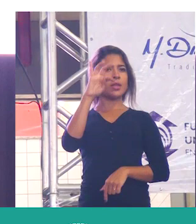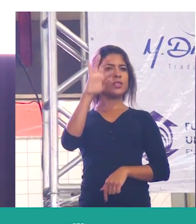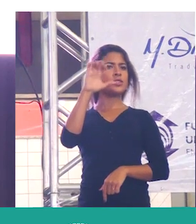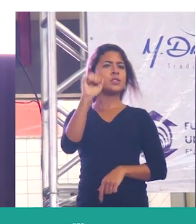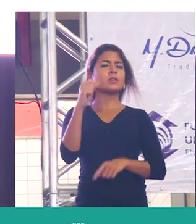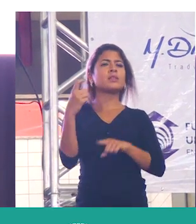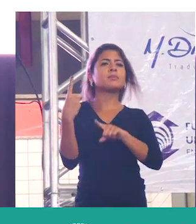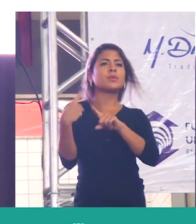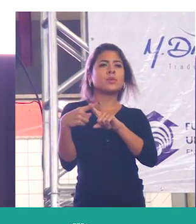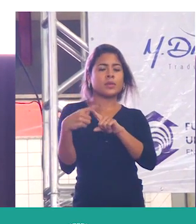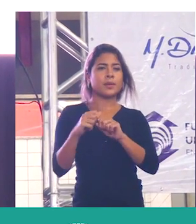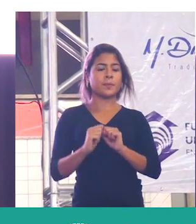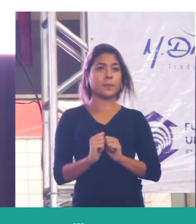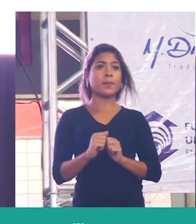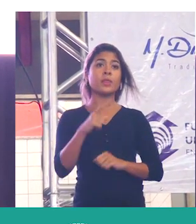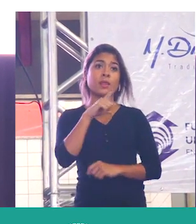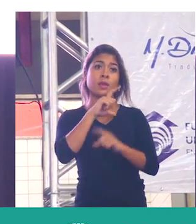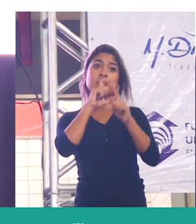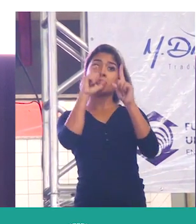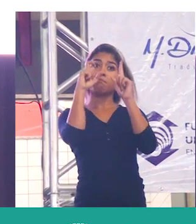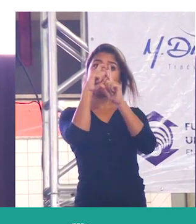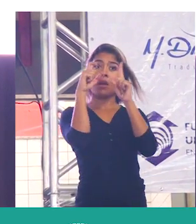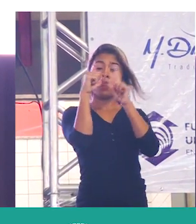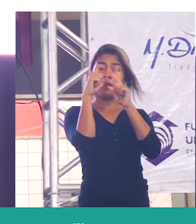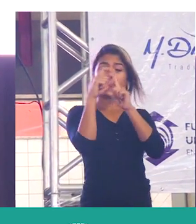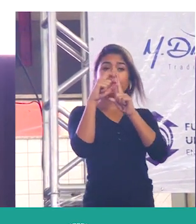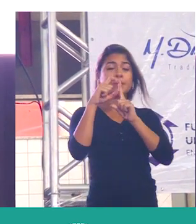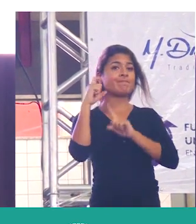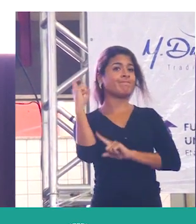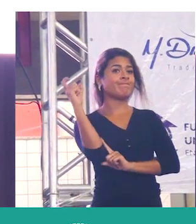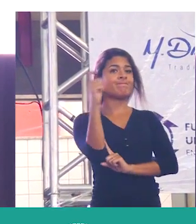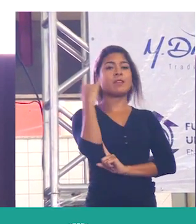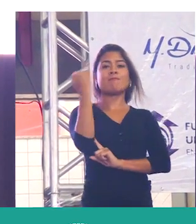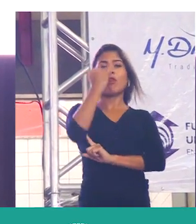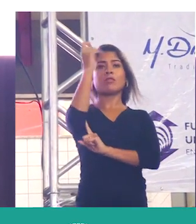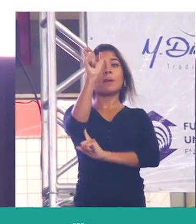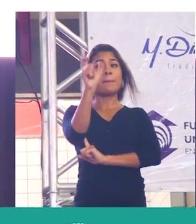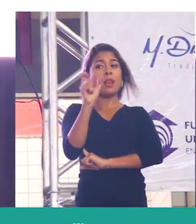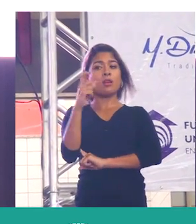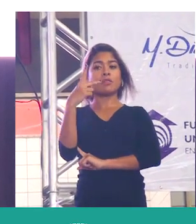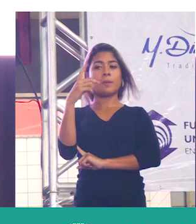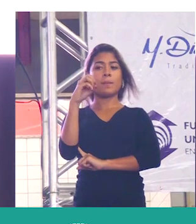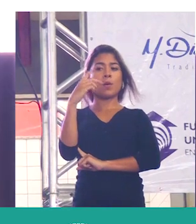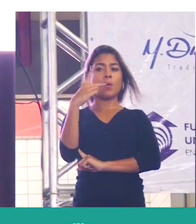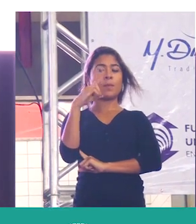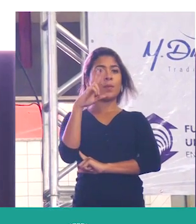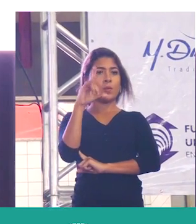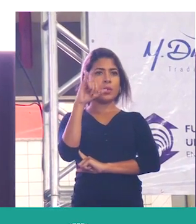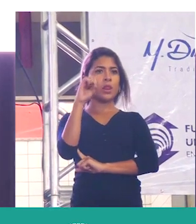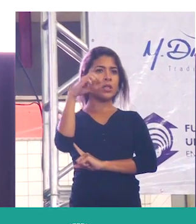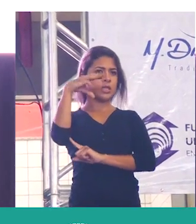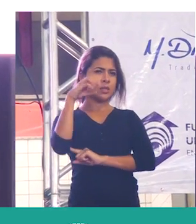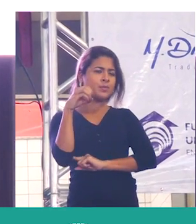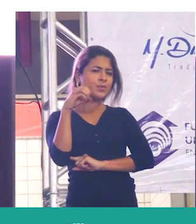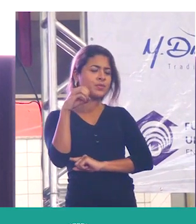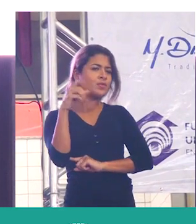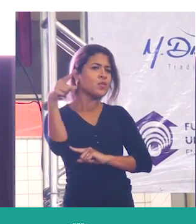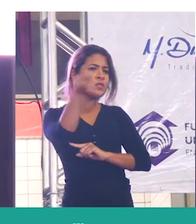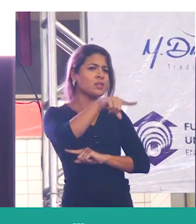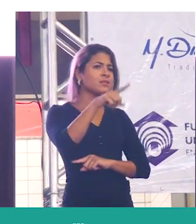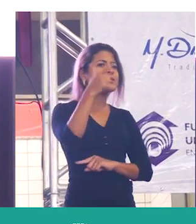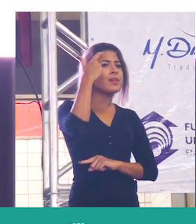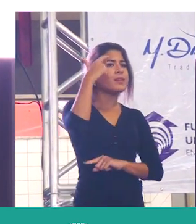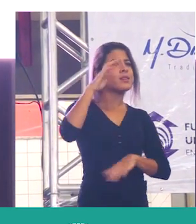uma palavra-chave na sua prova, entenda que a dificuldade que você tem normalmente em